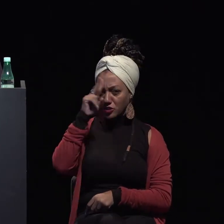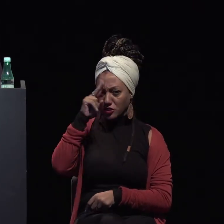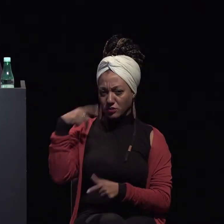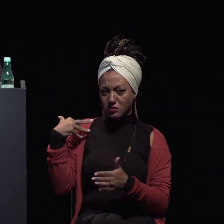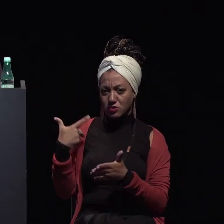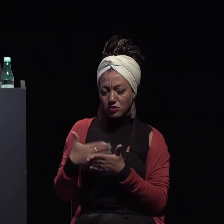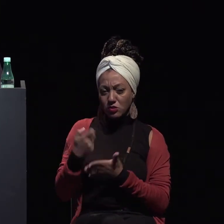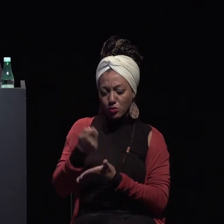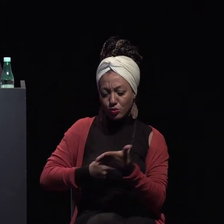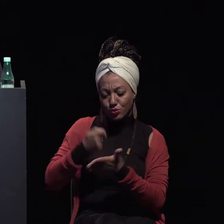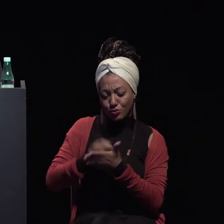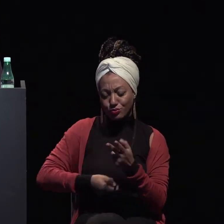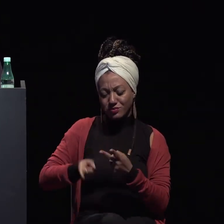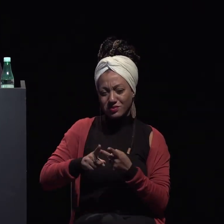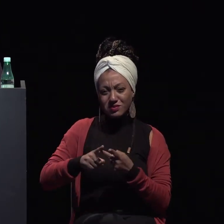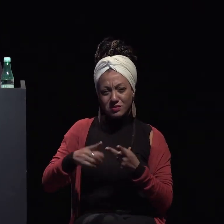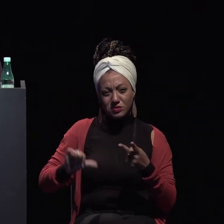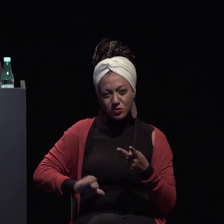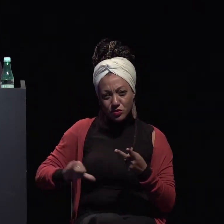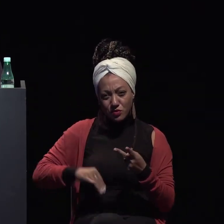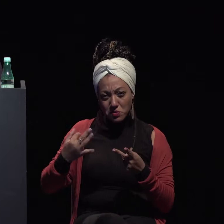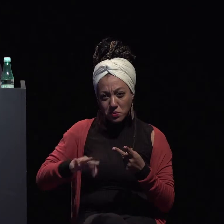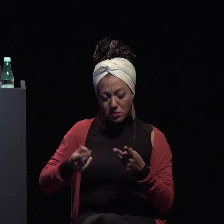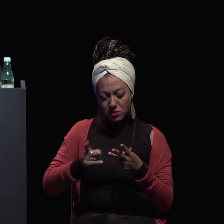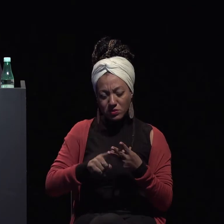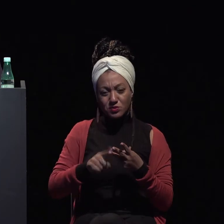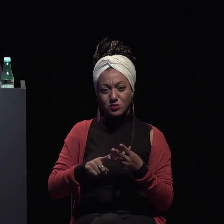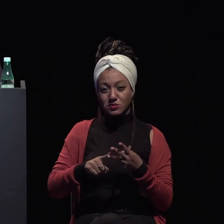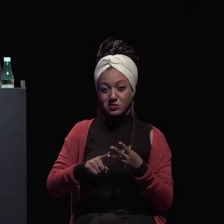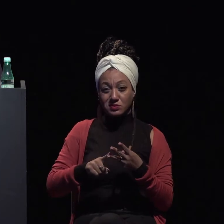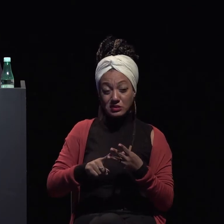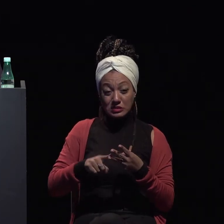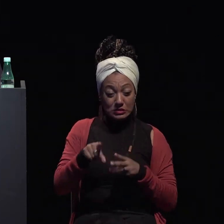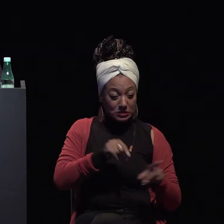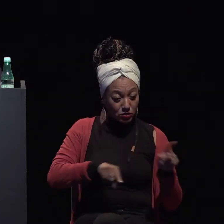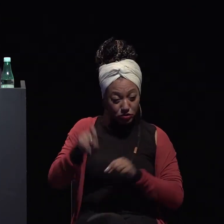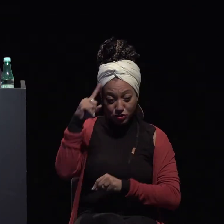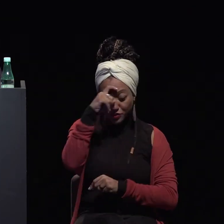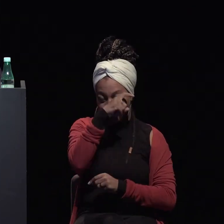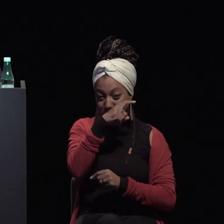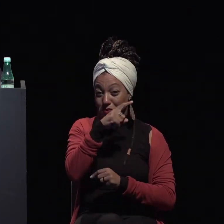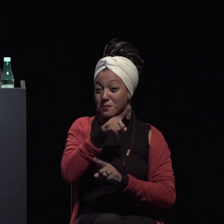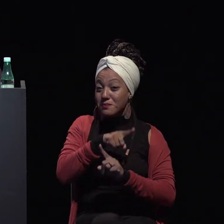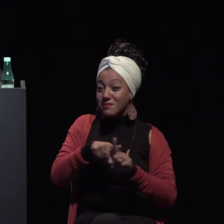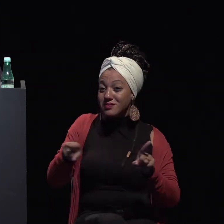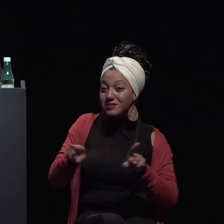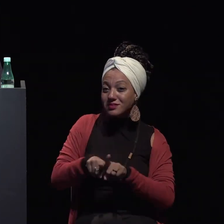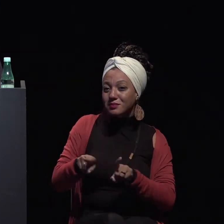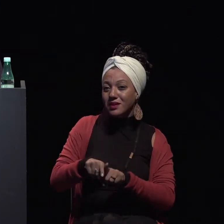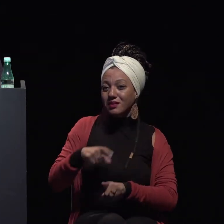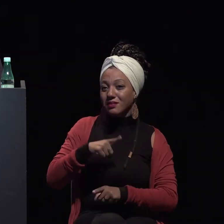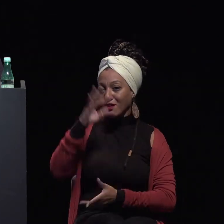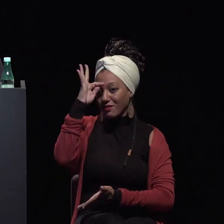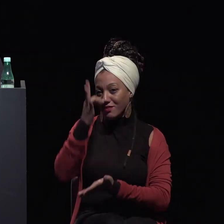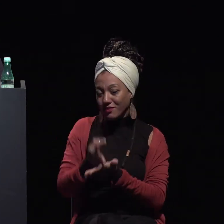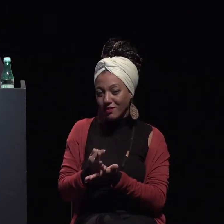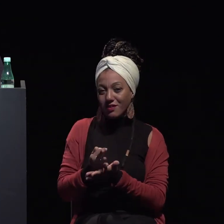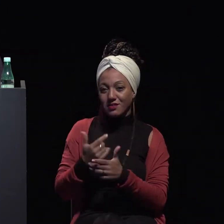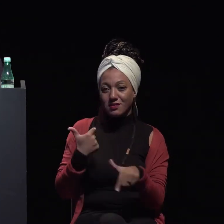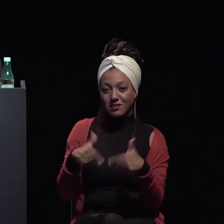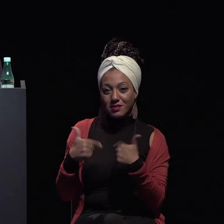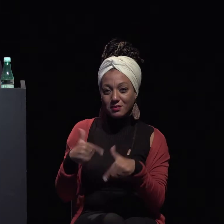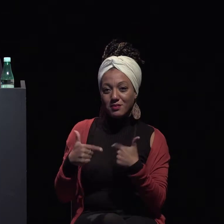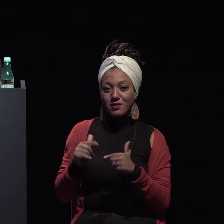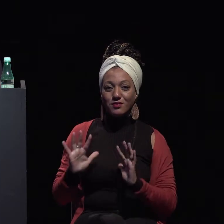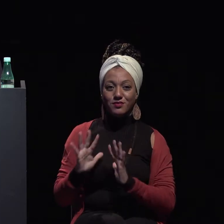contavam de escolhas difíceis, mas também contavam sobre festas, sobre fé, sobre trabalho.